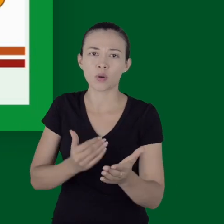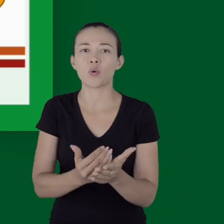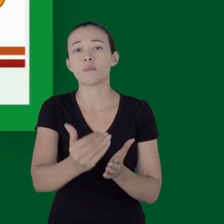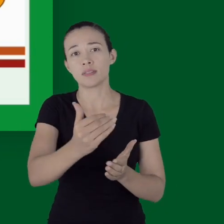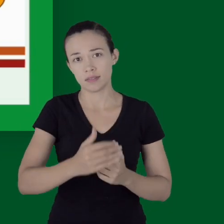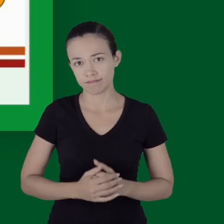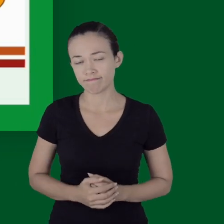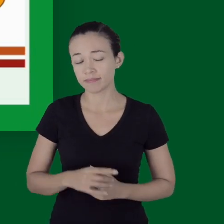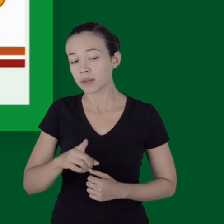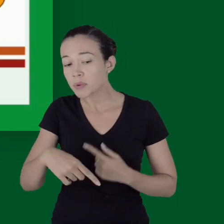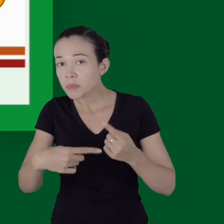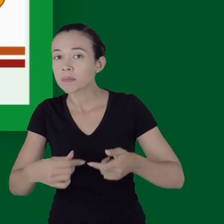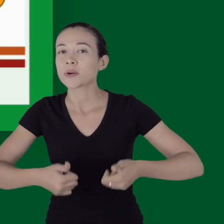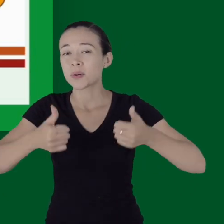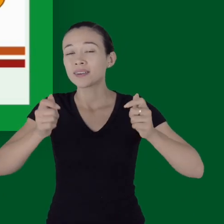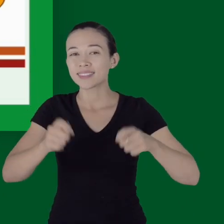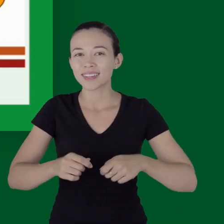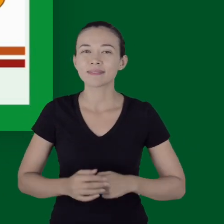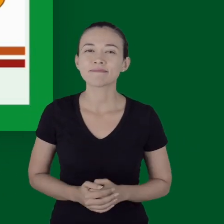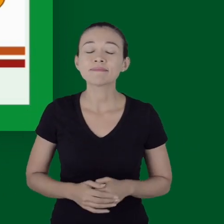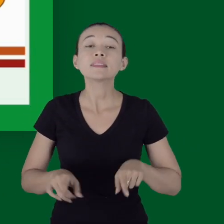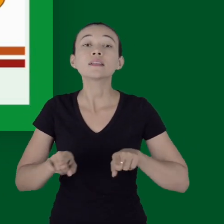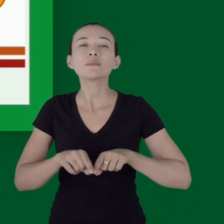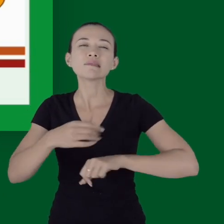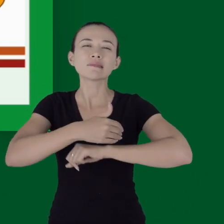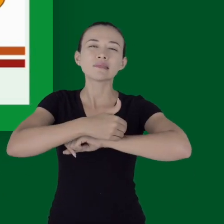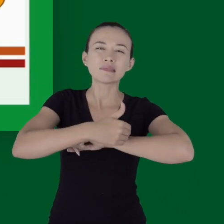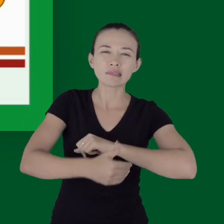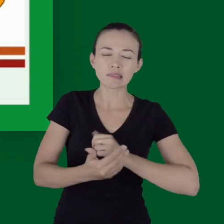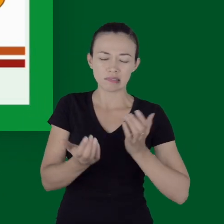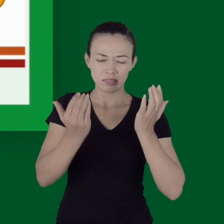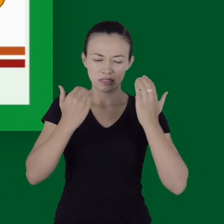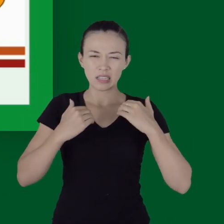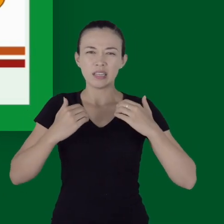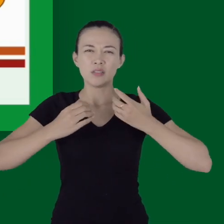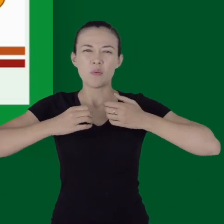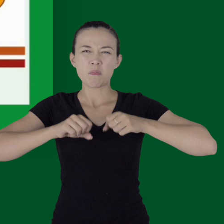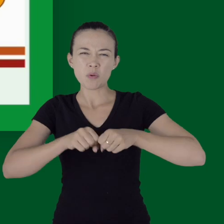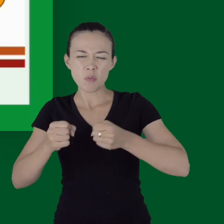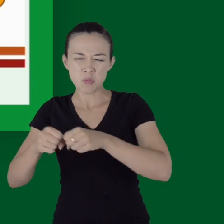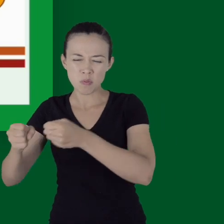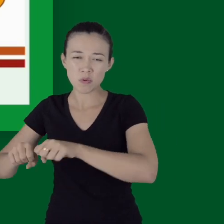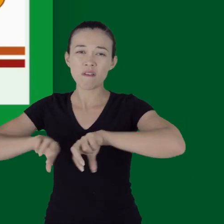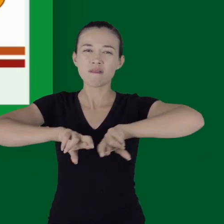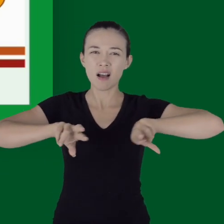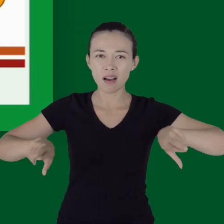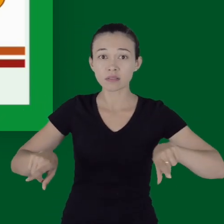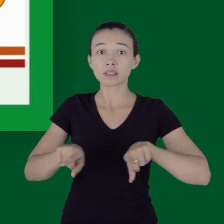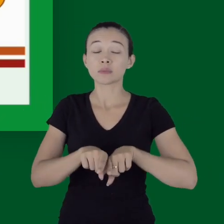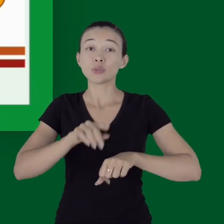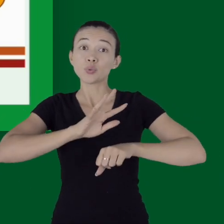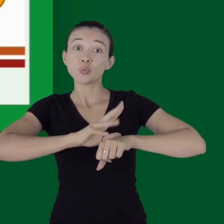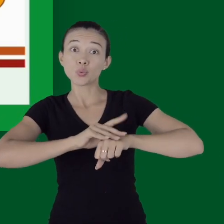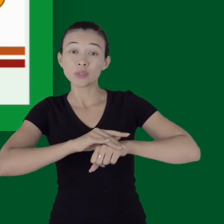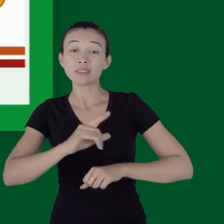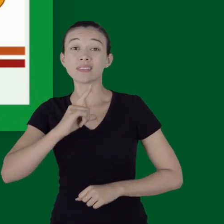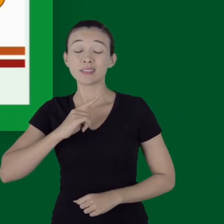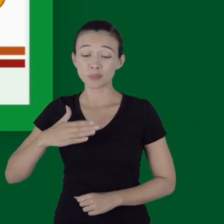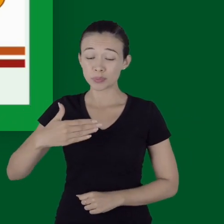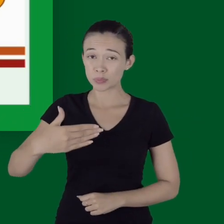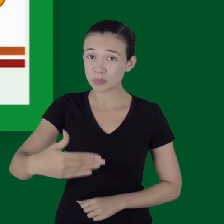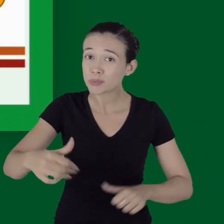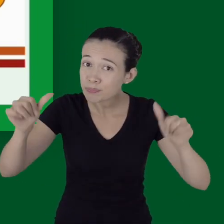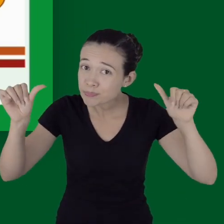qualidade, melhor o desfecho. E a presença de lesões ou doenças associadas, né? Quanto maior a quantidade